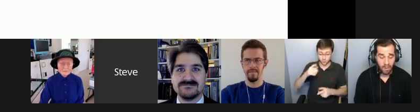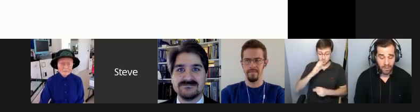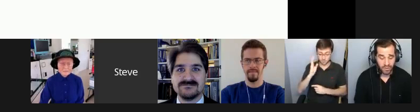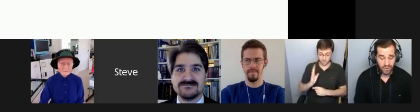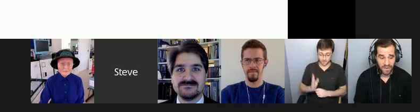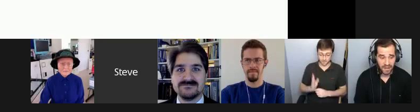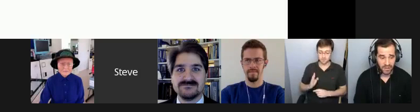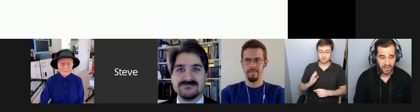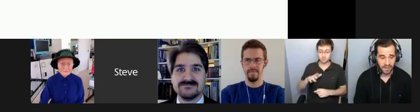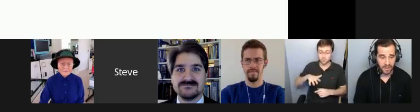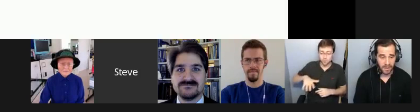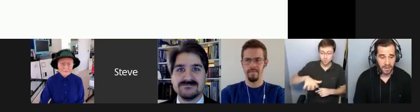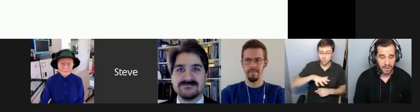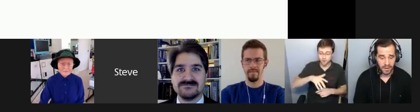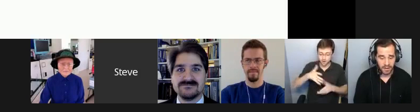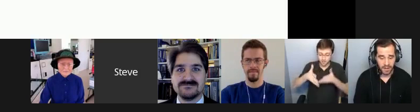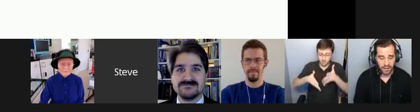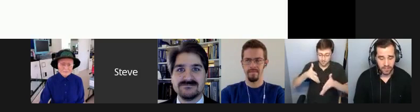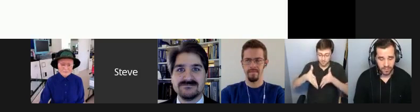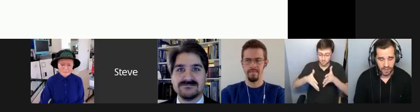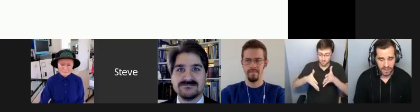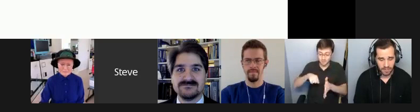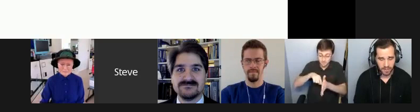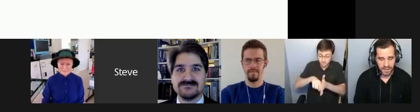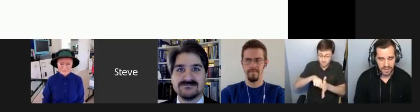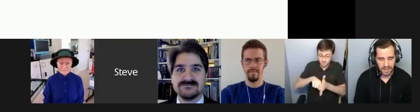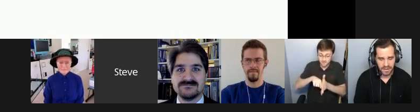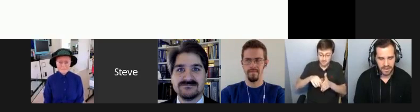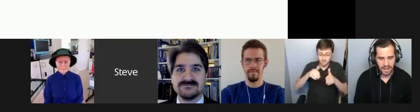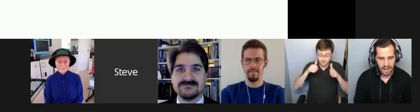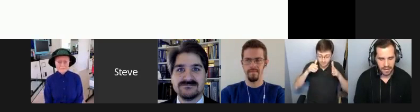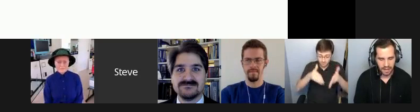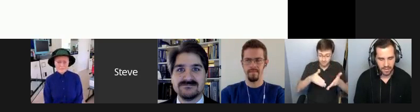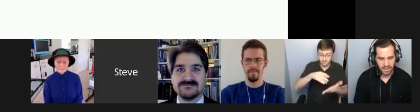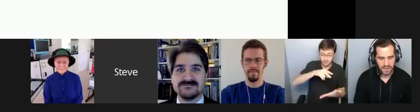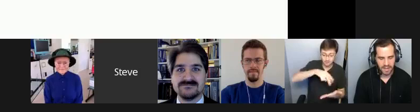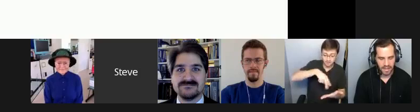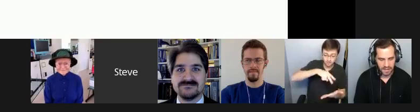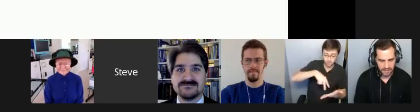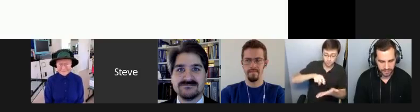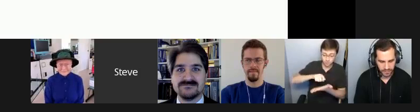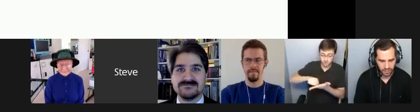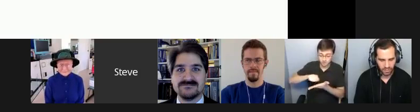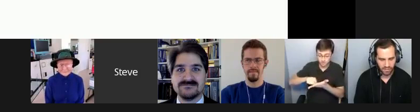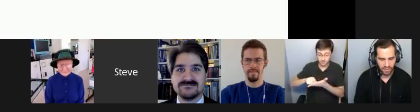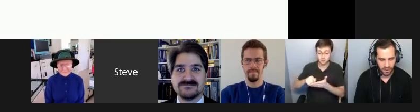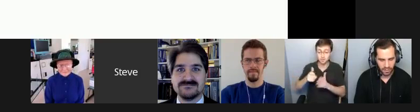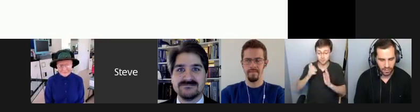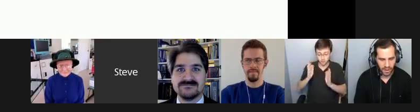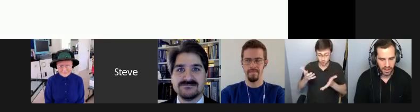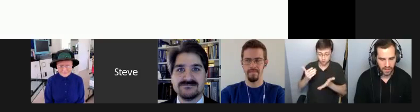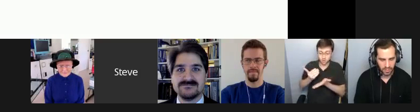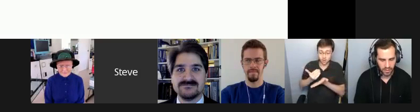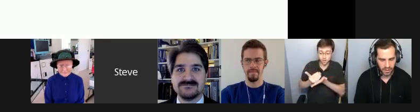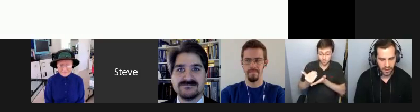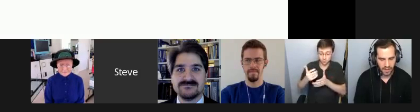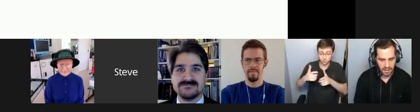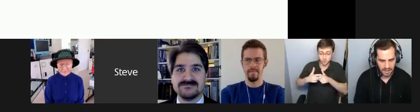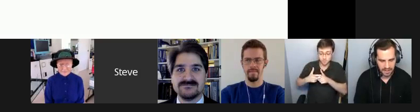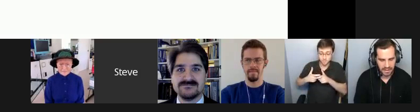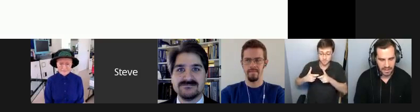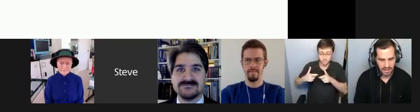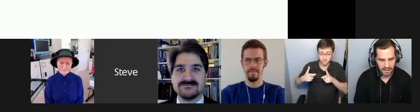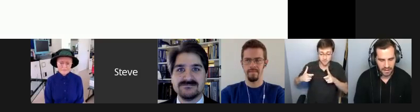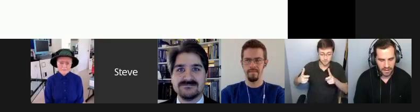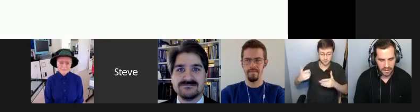Então, qual a justificativa? Então, nós temos pesquisas na área da língua de sinais, com foco em leitura